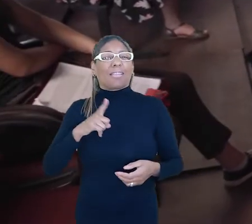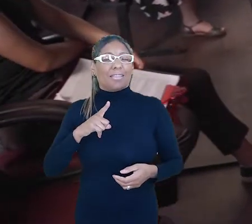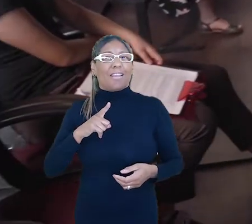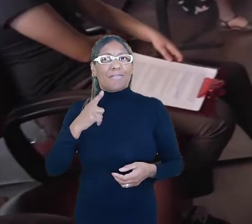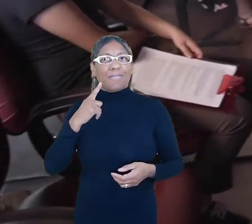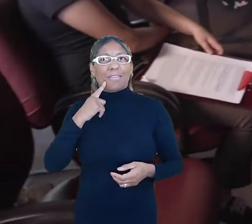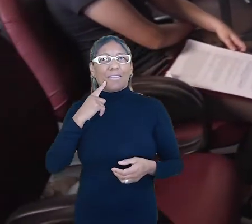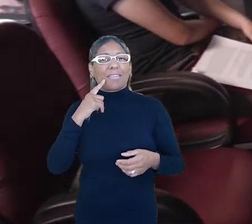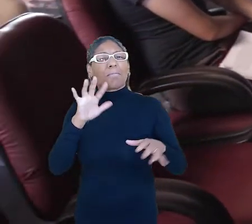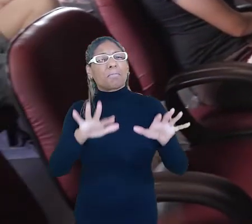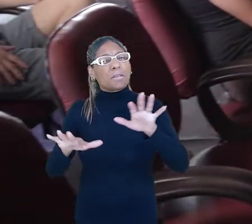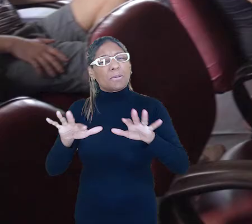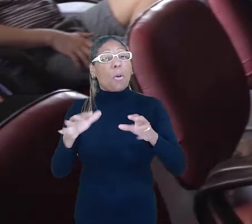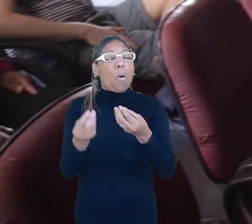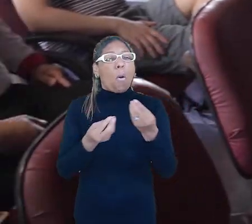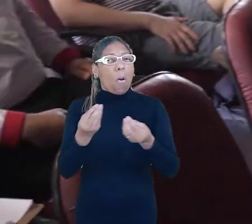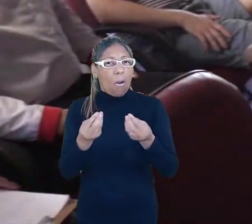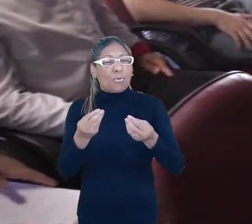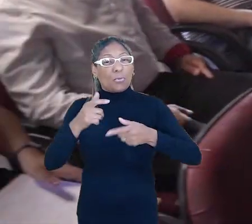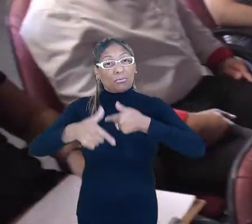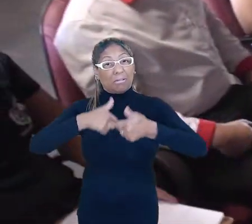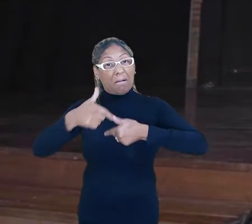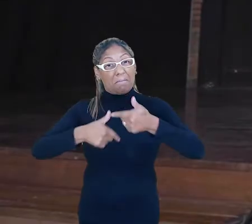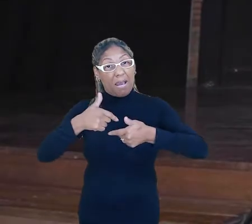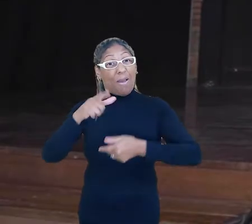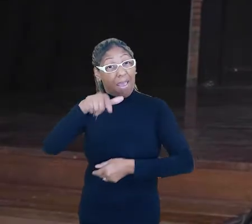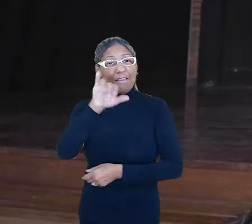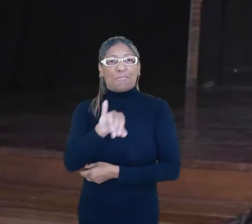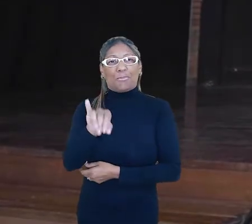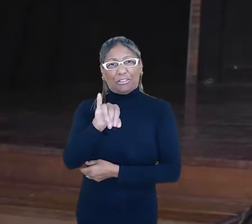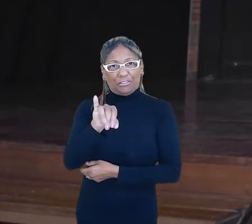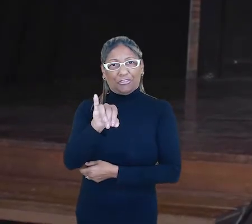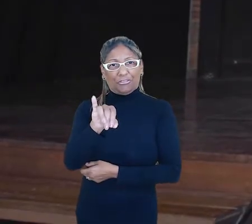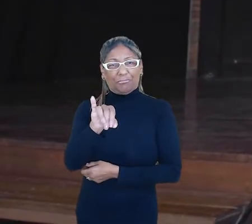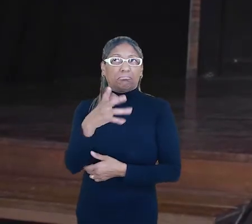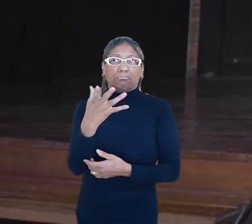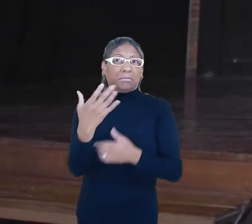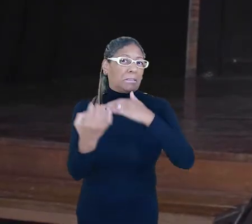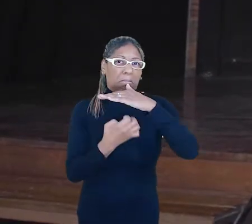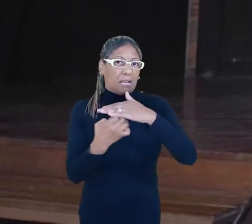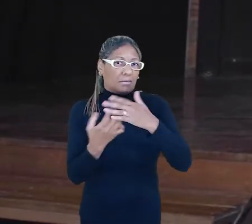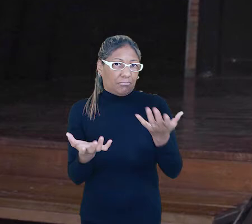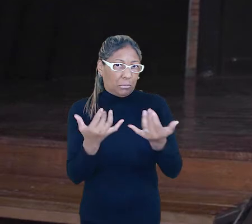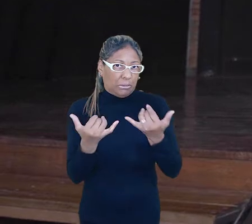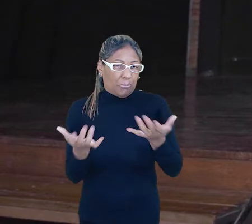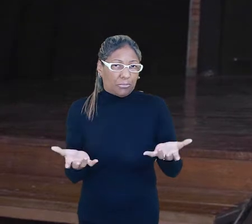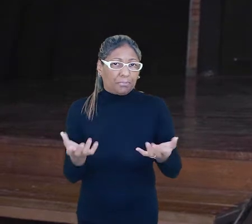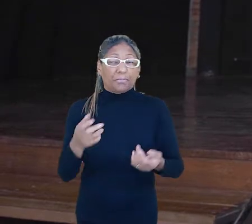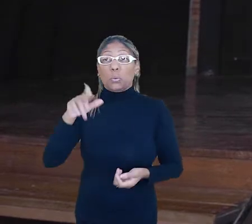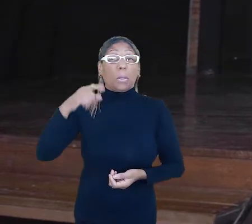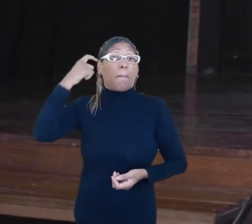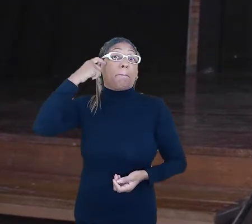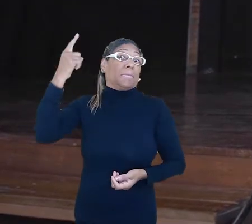noção ali da realidade mesmo e de como o trabalho que eles fazem é importante para uma empresa, por exemplo. Né? Então é uma